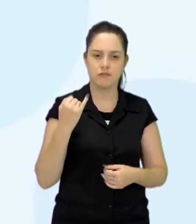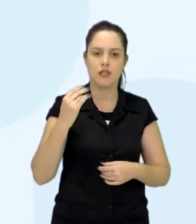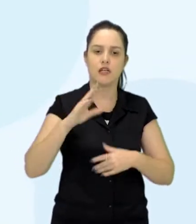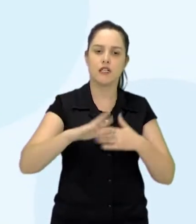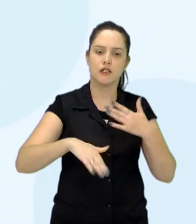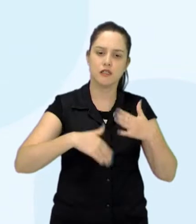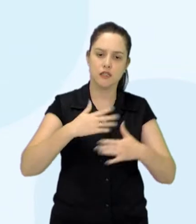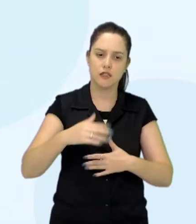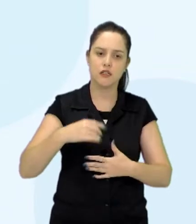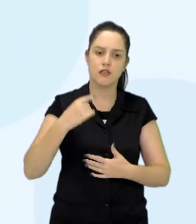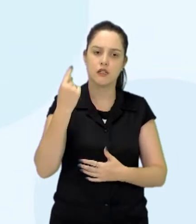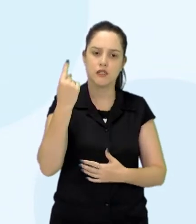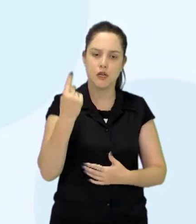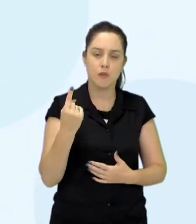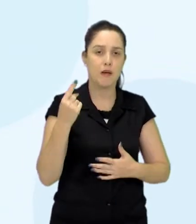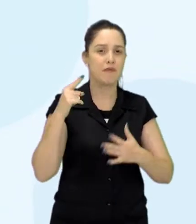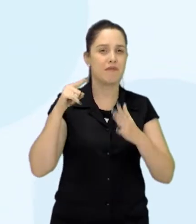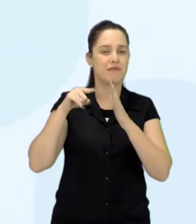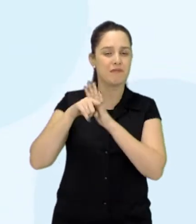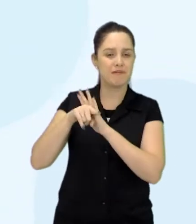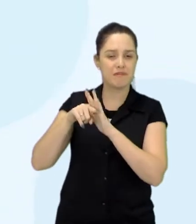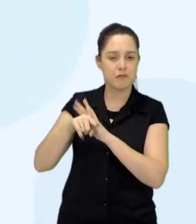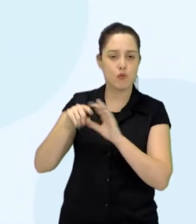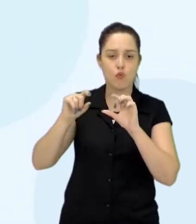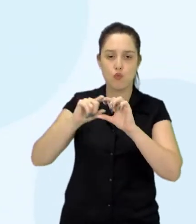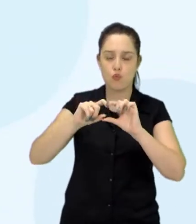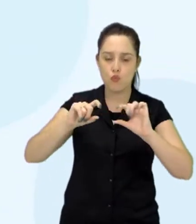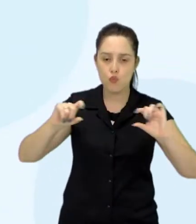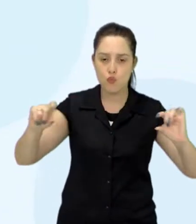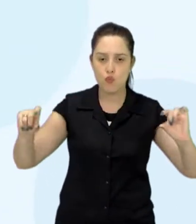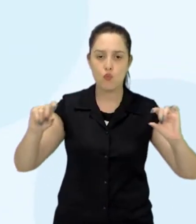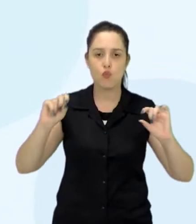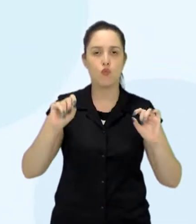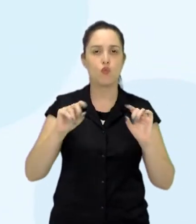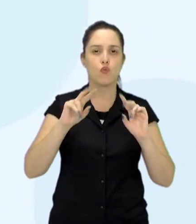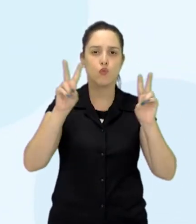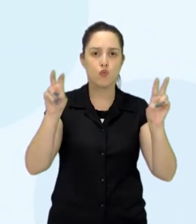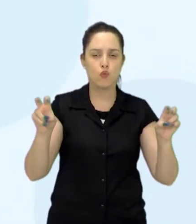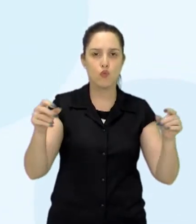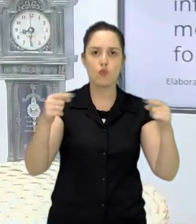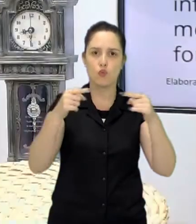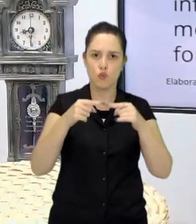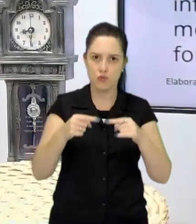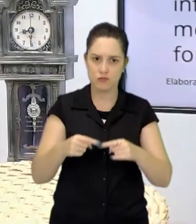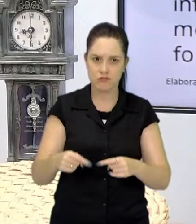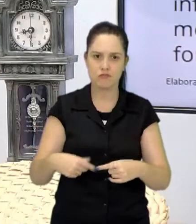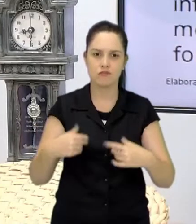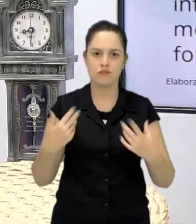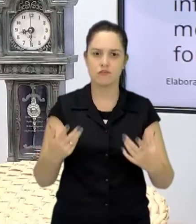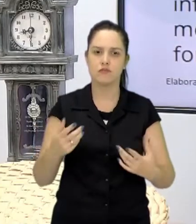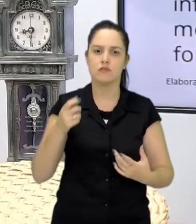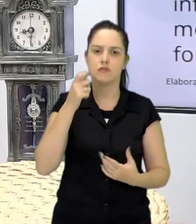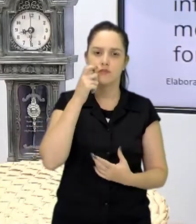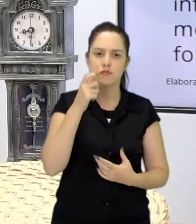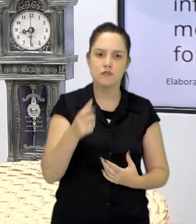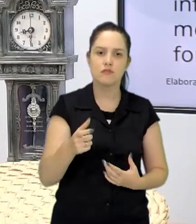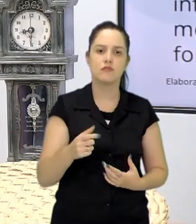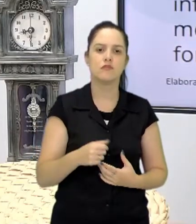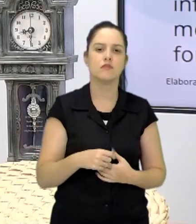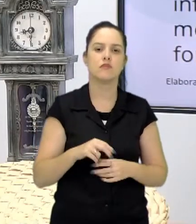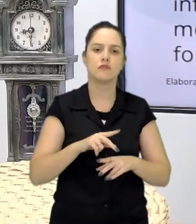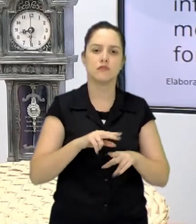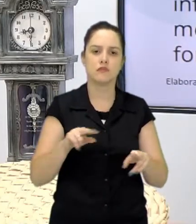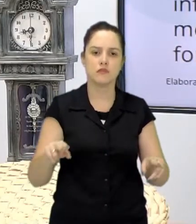funcionam apenas como uma pesquisa, como uma fonte de pesquisa sobre determinado assunto. Ah, legal. E aí, professor Kleber, assim, quais meios digitais o estudante